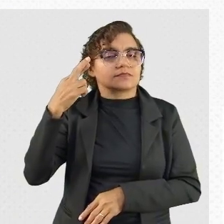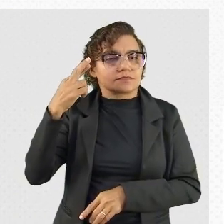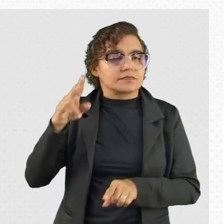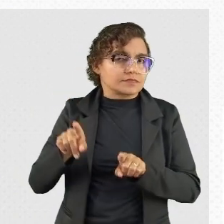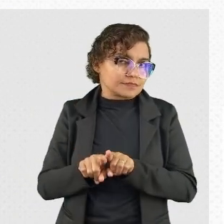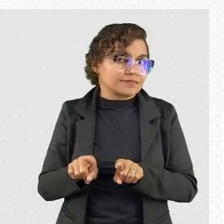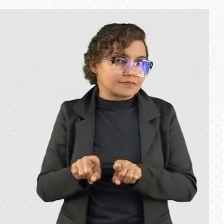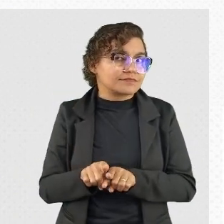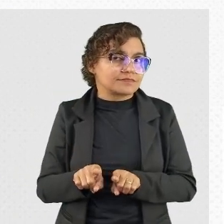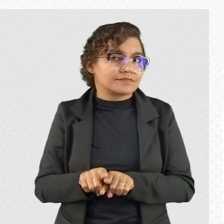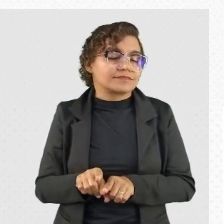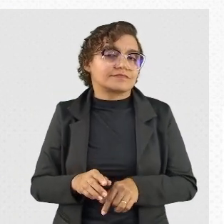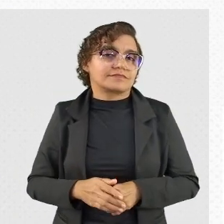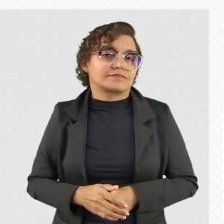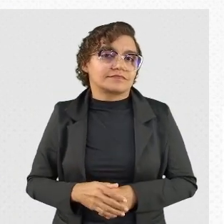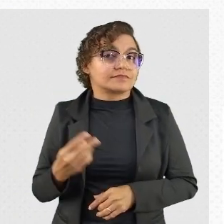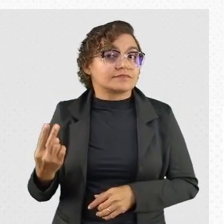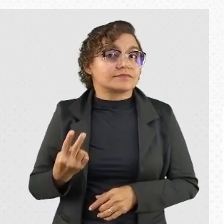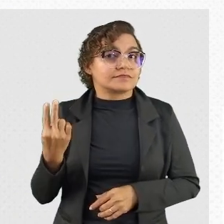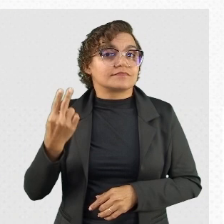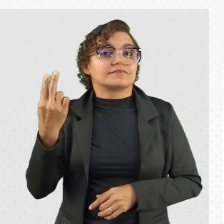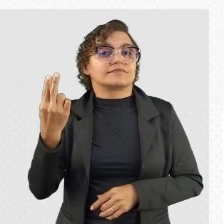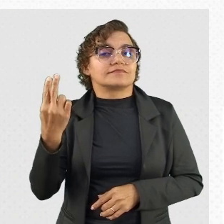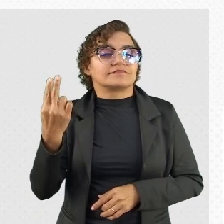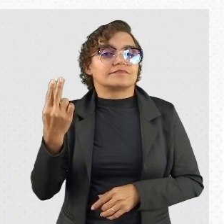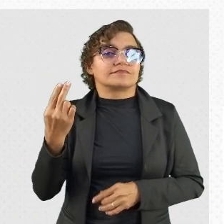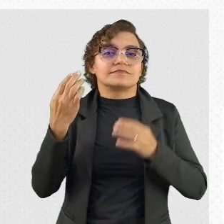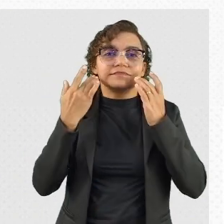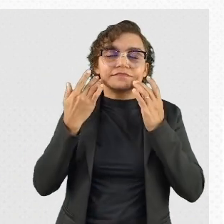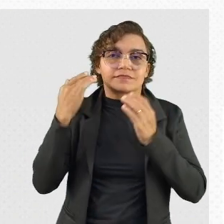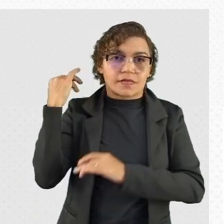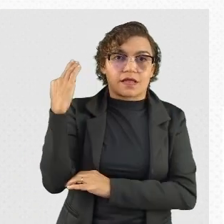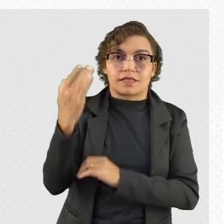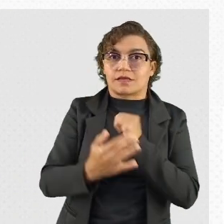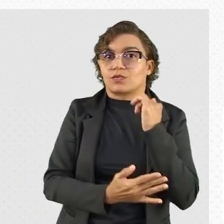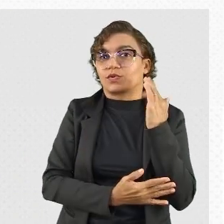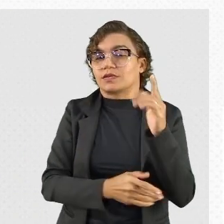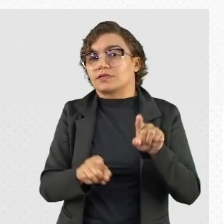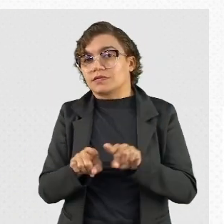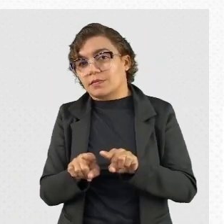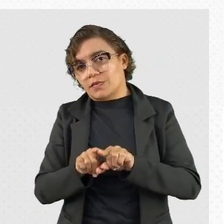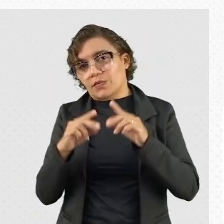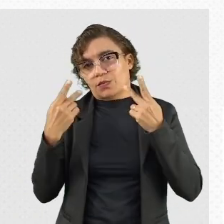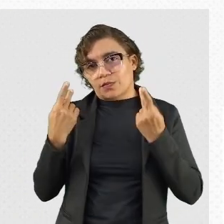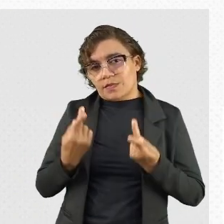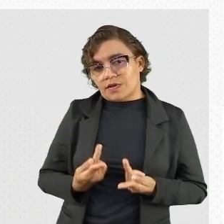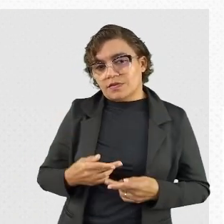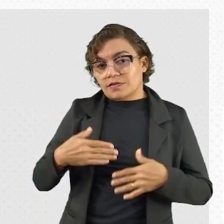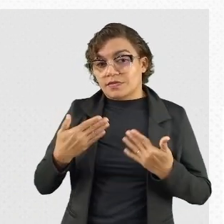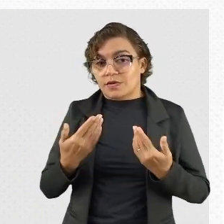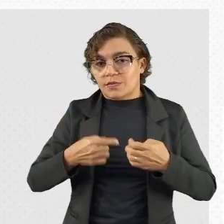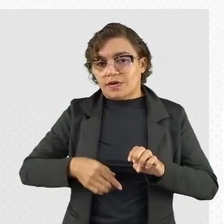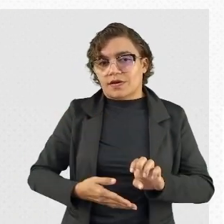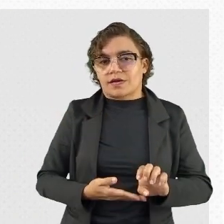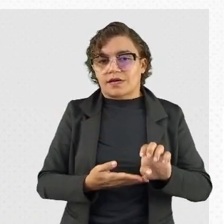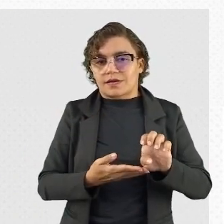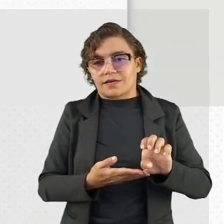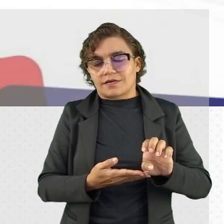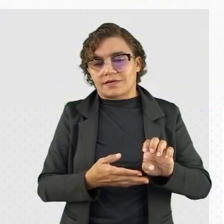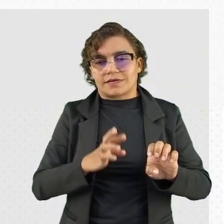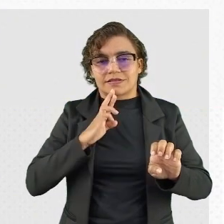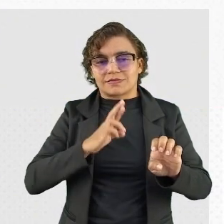também vai valorizar a natureza e o ser humano. Então, essa alternativa aqui, ela